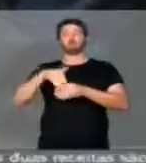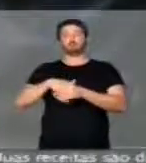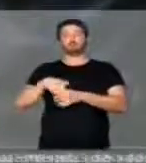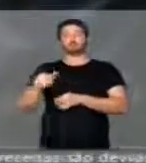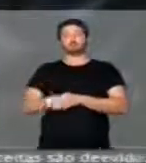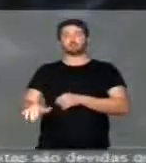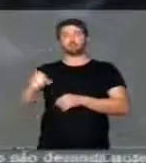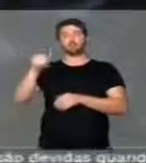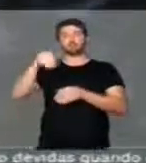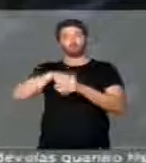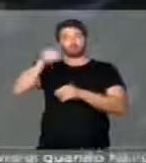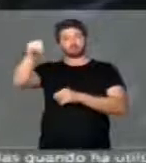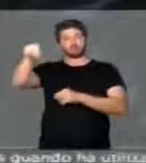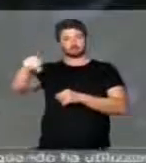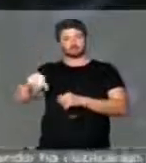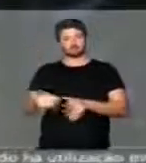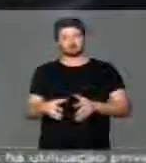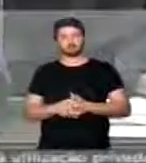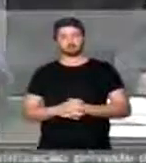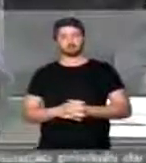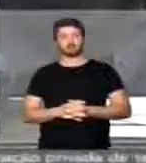nominal o psol vota se